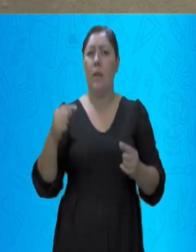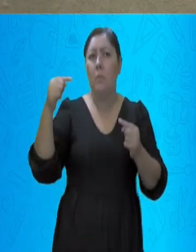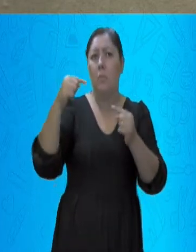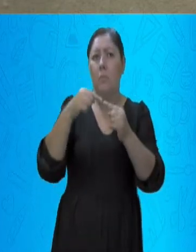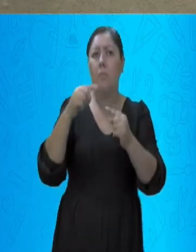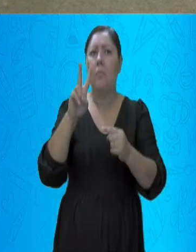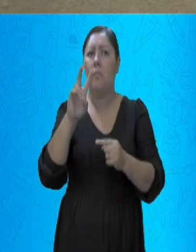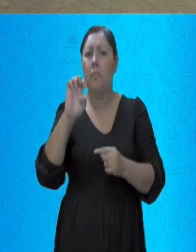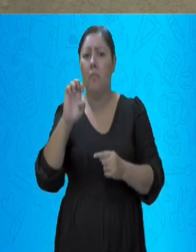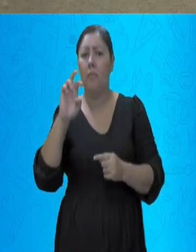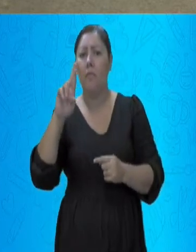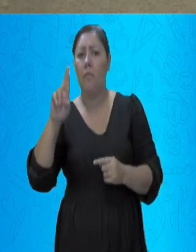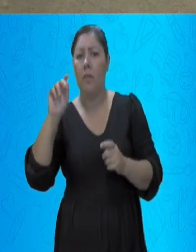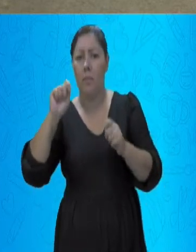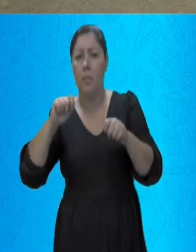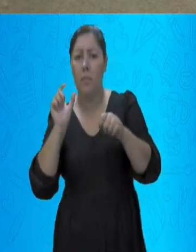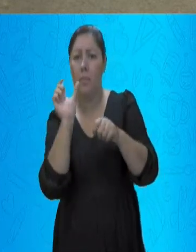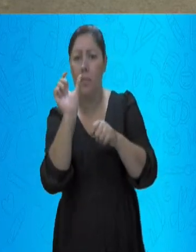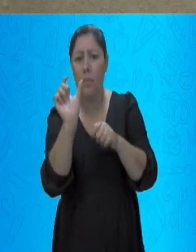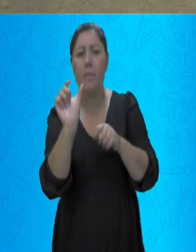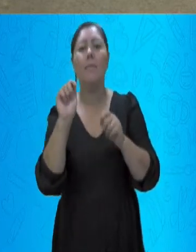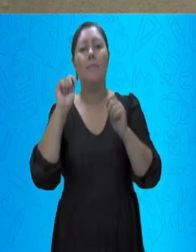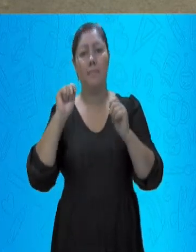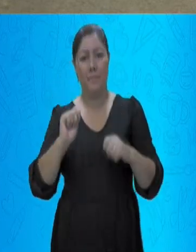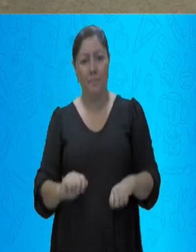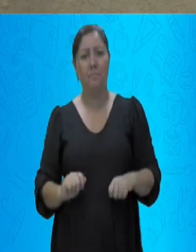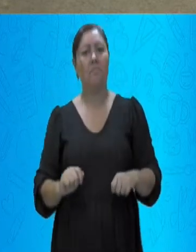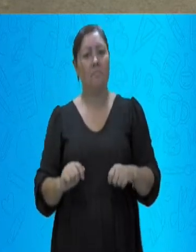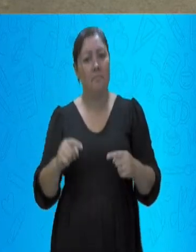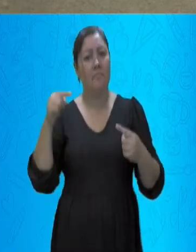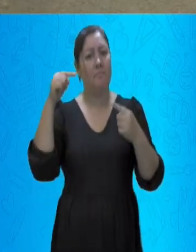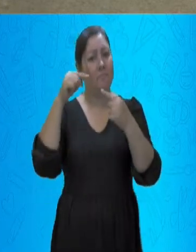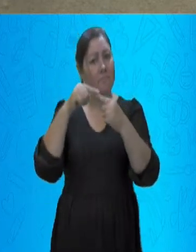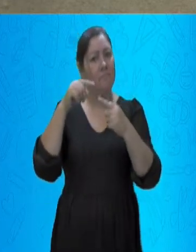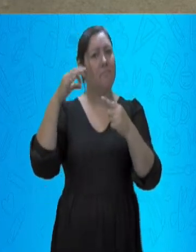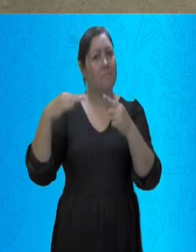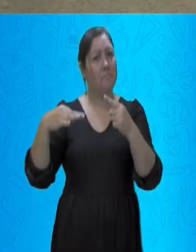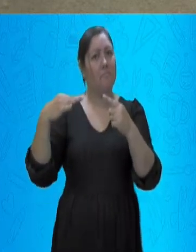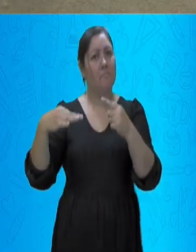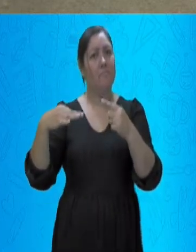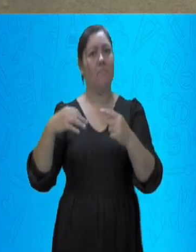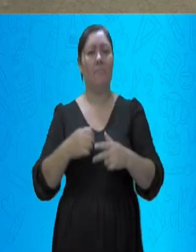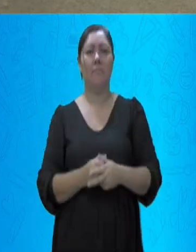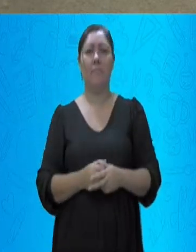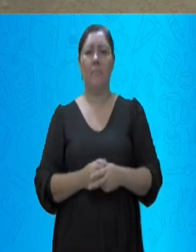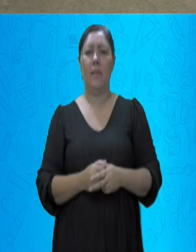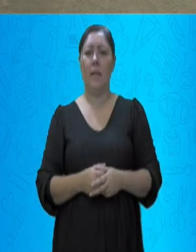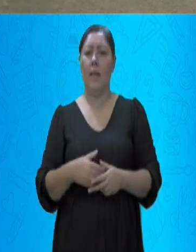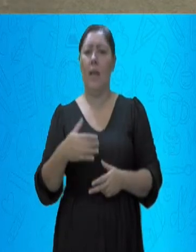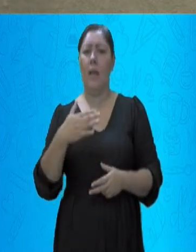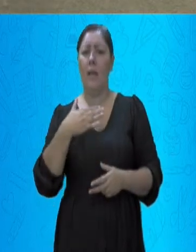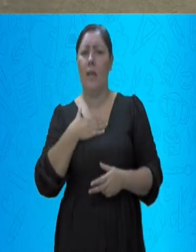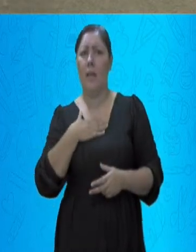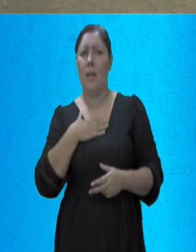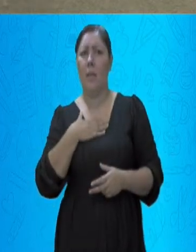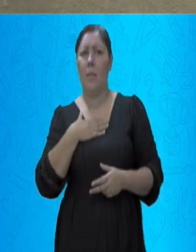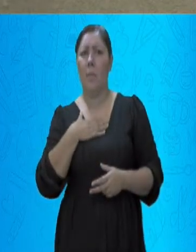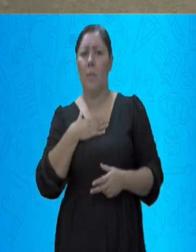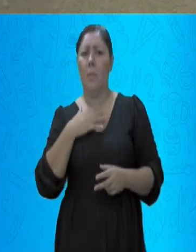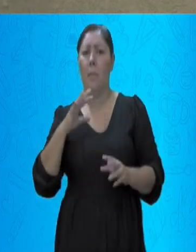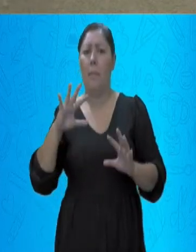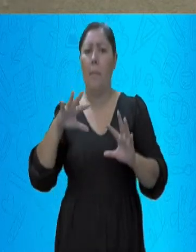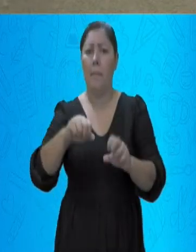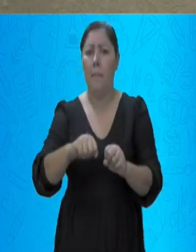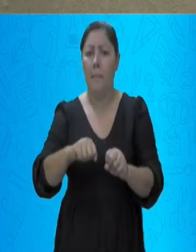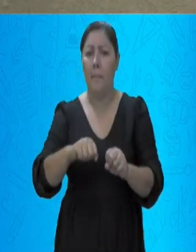realmente elas se parecem. Enxergar e ver, eles são sinônimos, sim. Agora, eu peguei, não é a